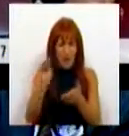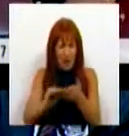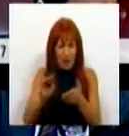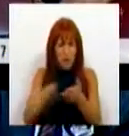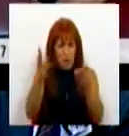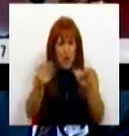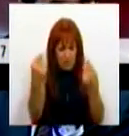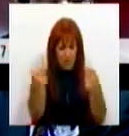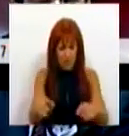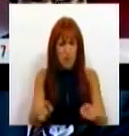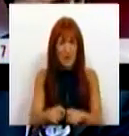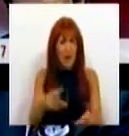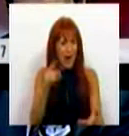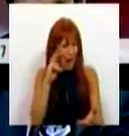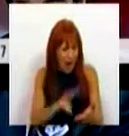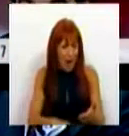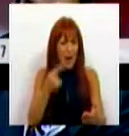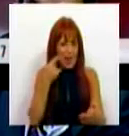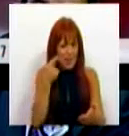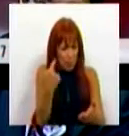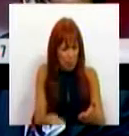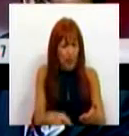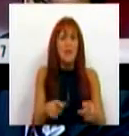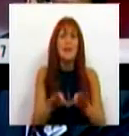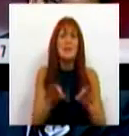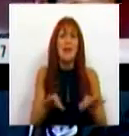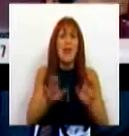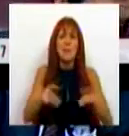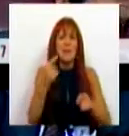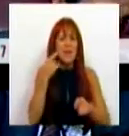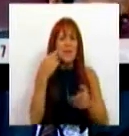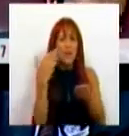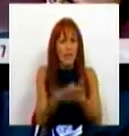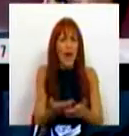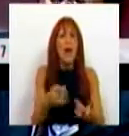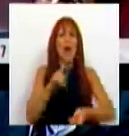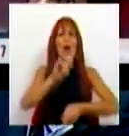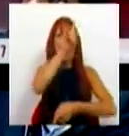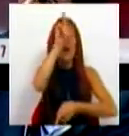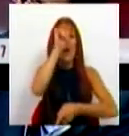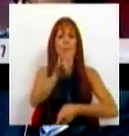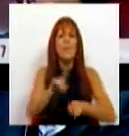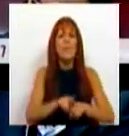no orçamento e é só ler, é só dar atenção, como também é preciso dar atenção à questão